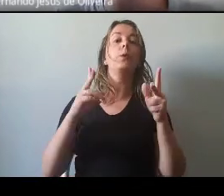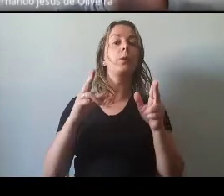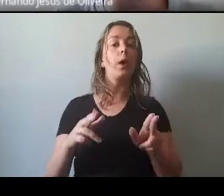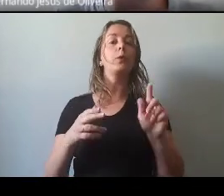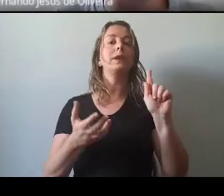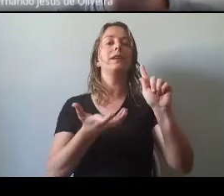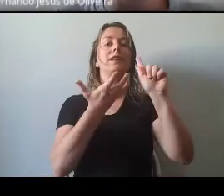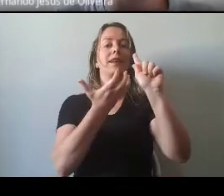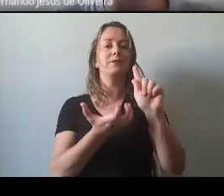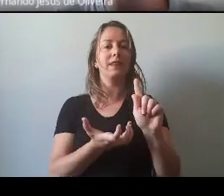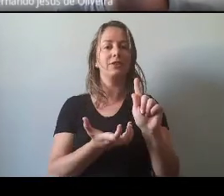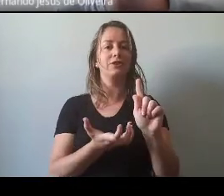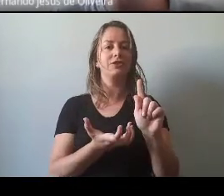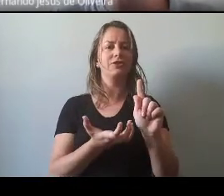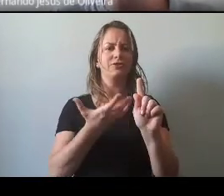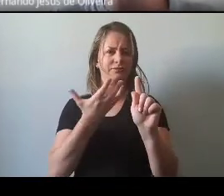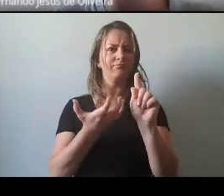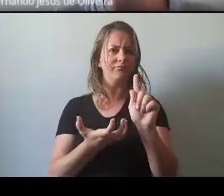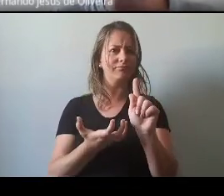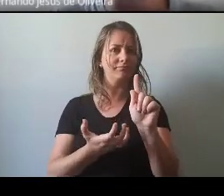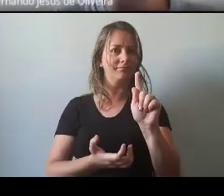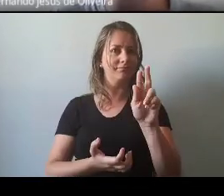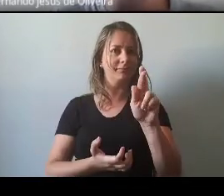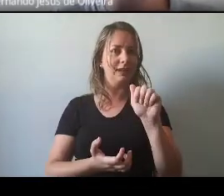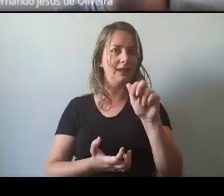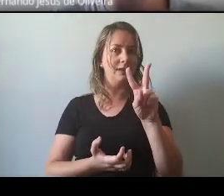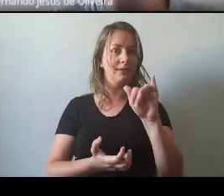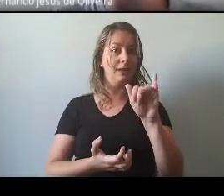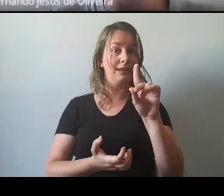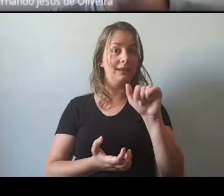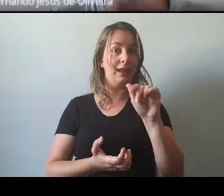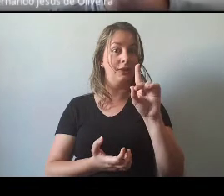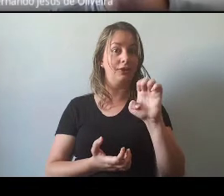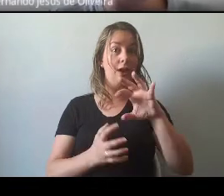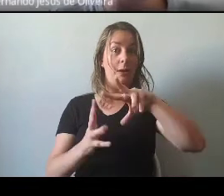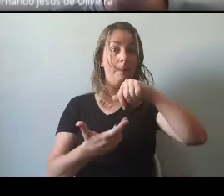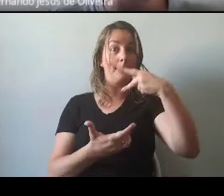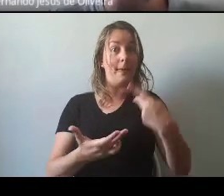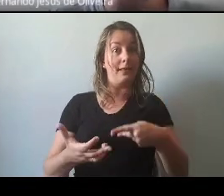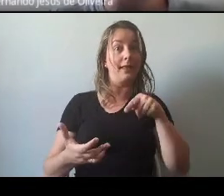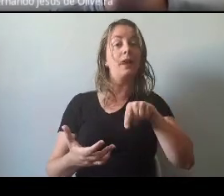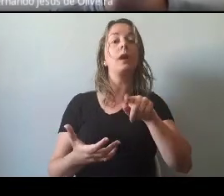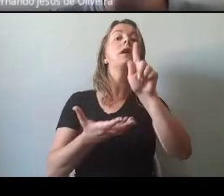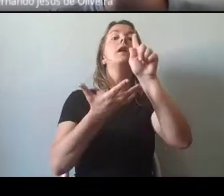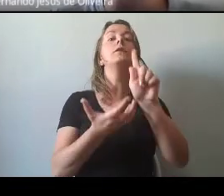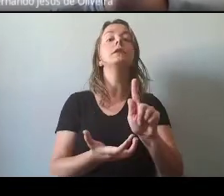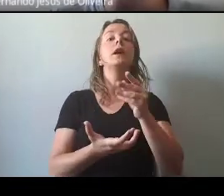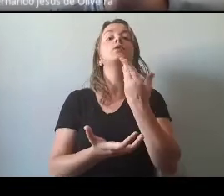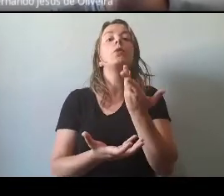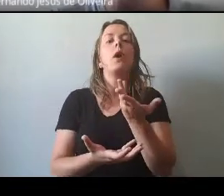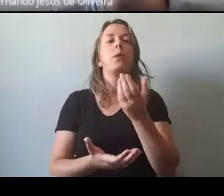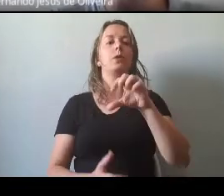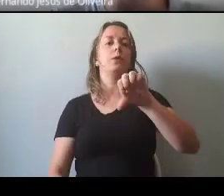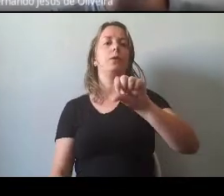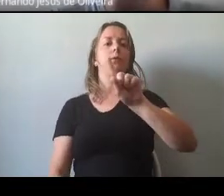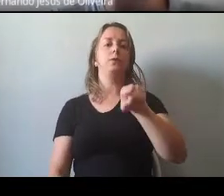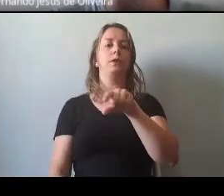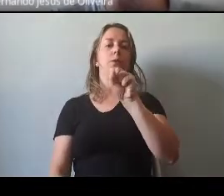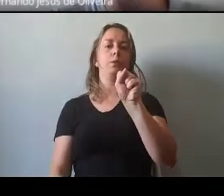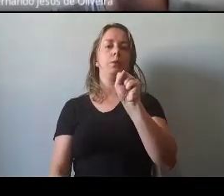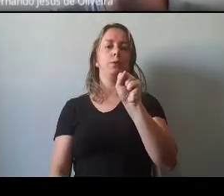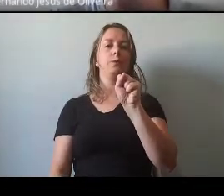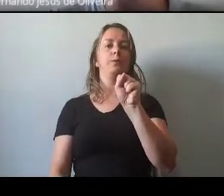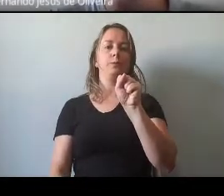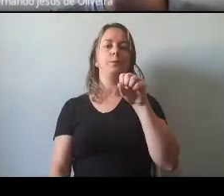da gravidade. A aceleração da gravidade no nosso planeta, que é aí 9,8 metros por segundo ao